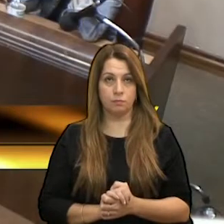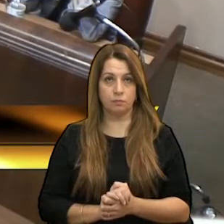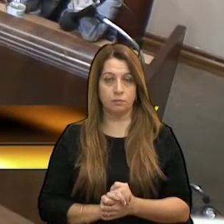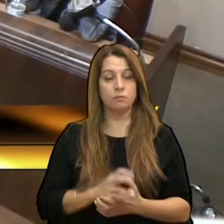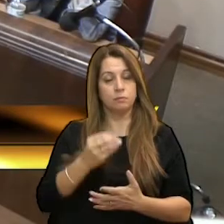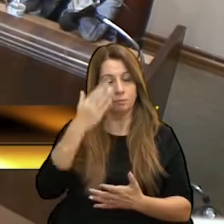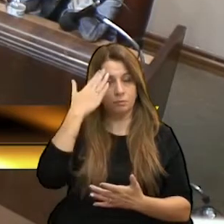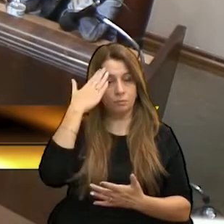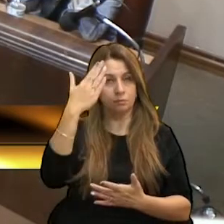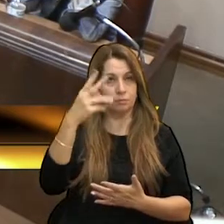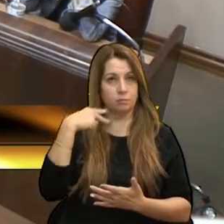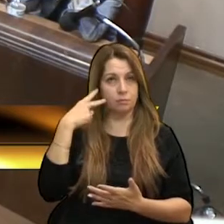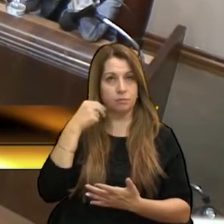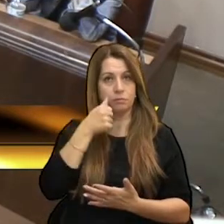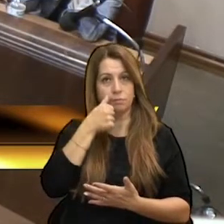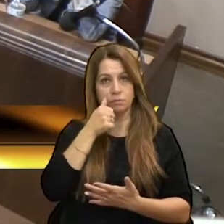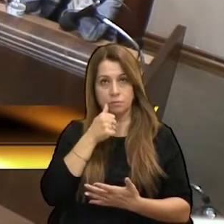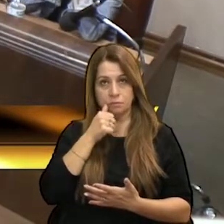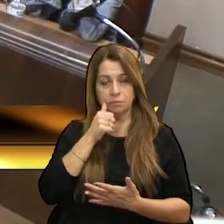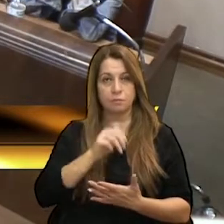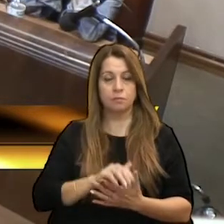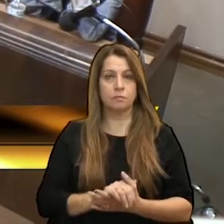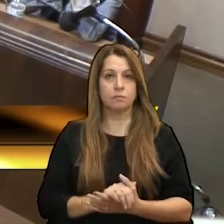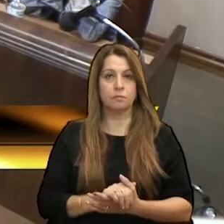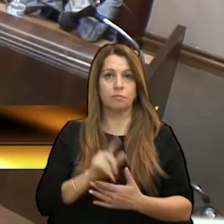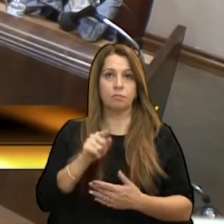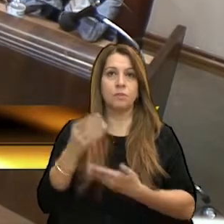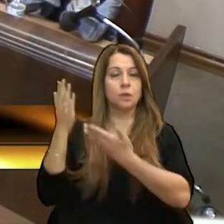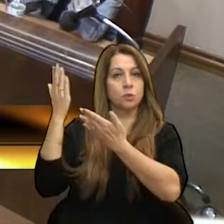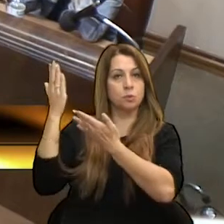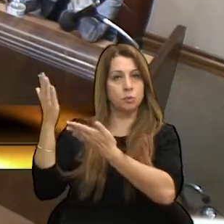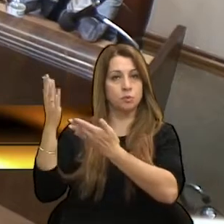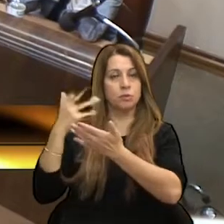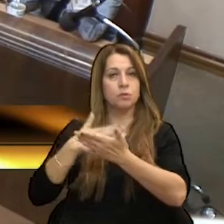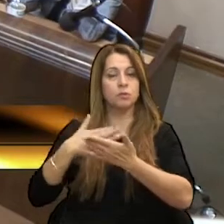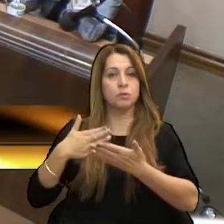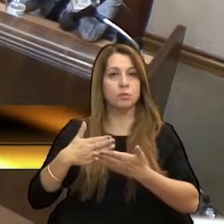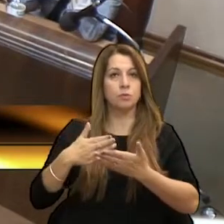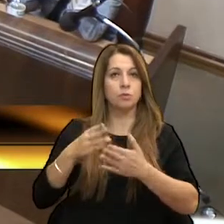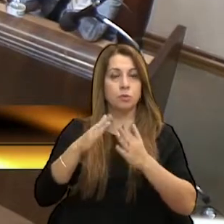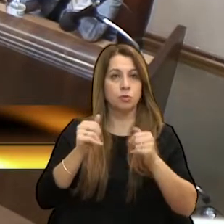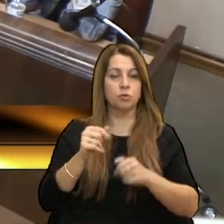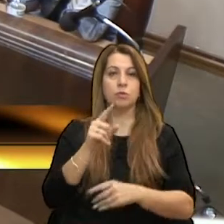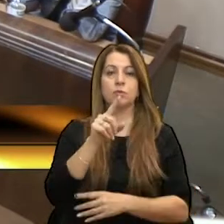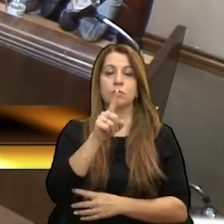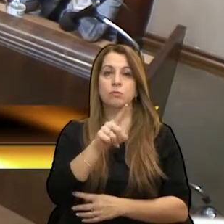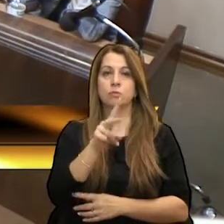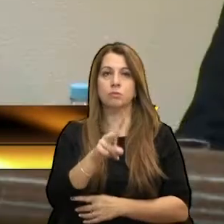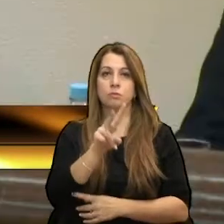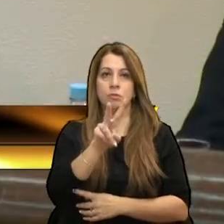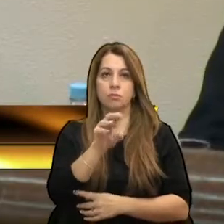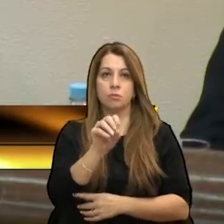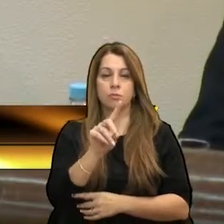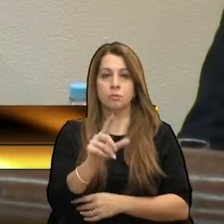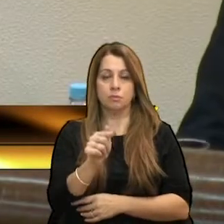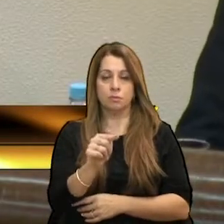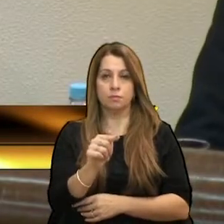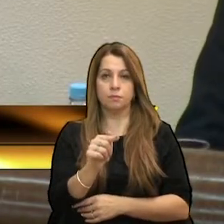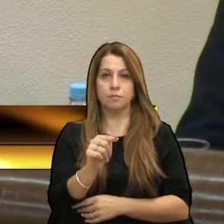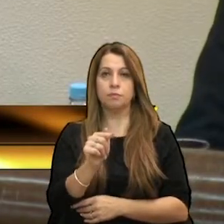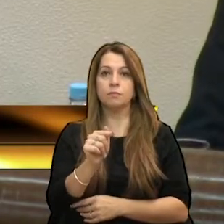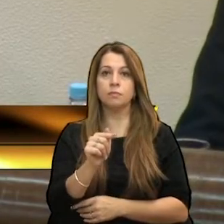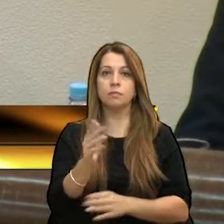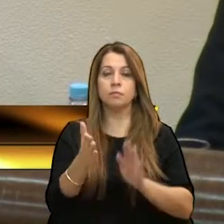Muito obrigado, vereadora Paula Iores. Esta homenagem originou-se através do requerimento número 12/2017,